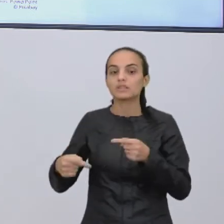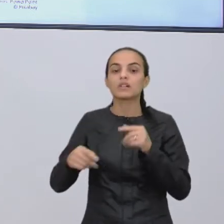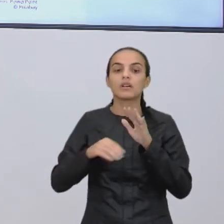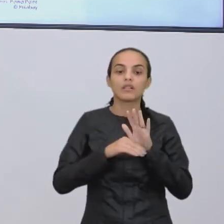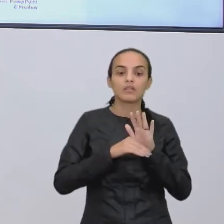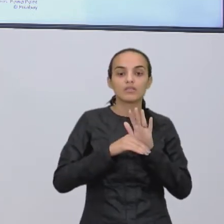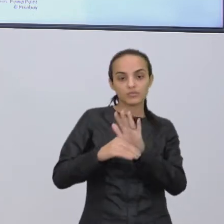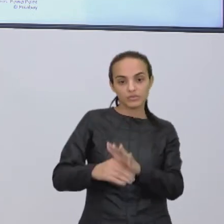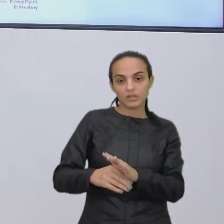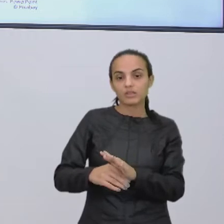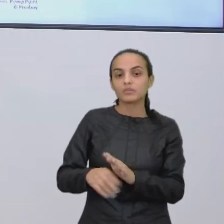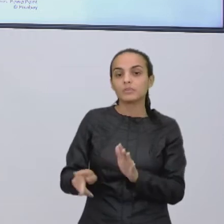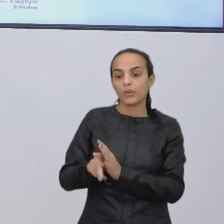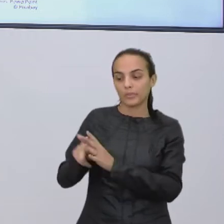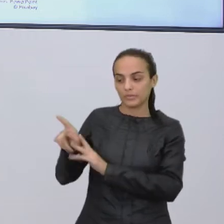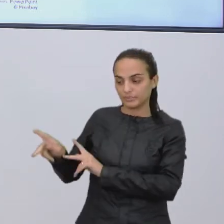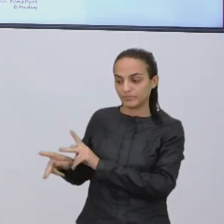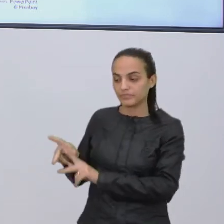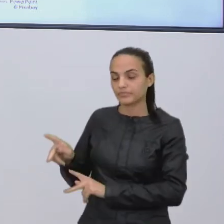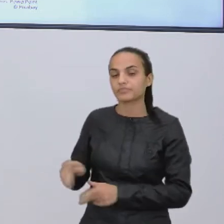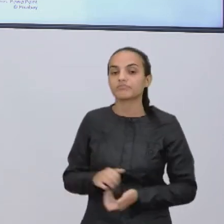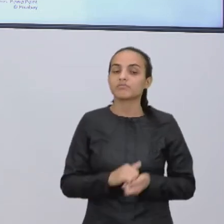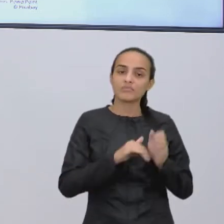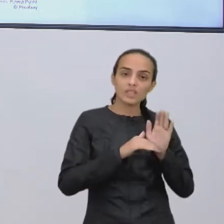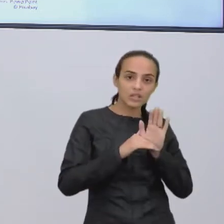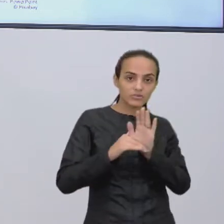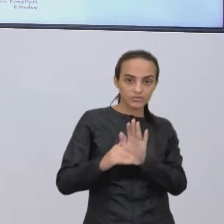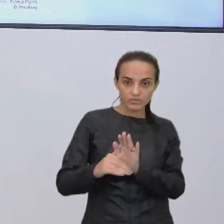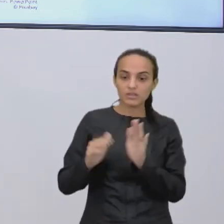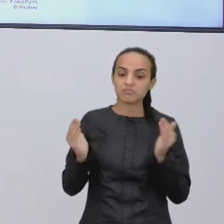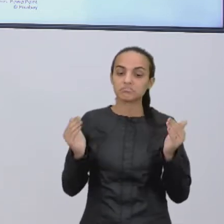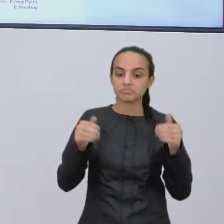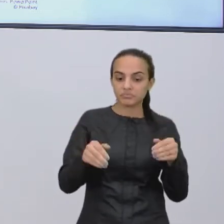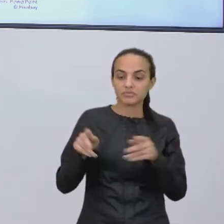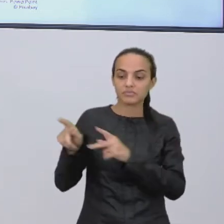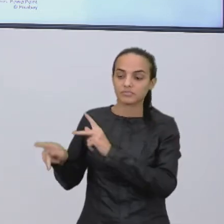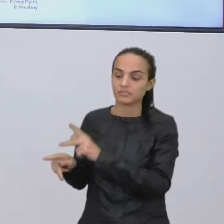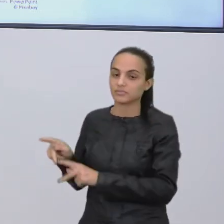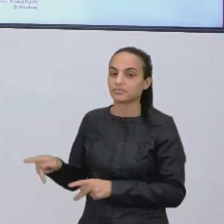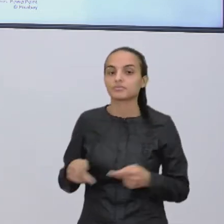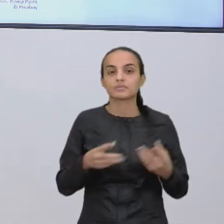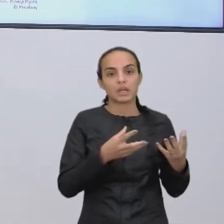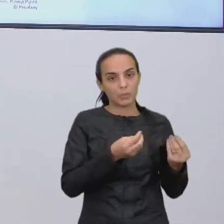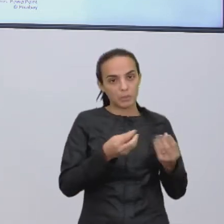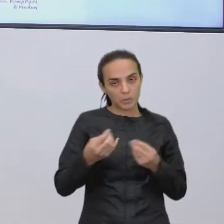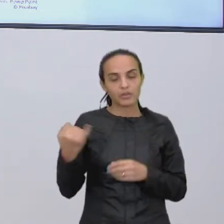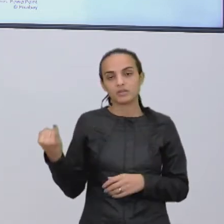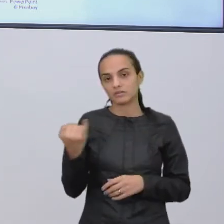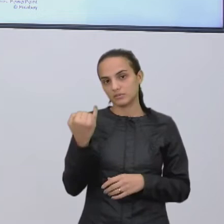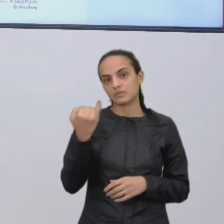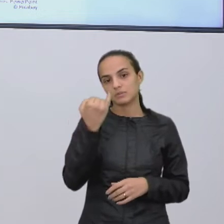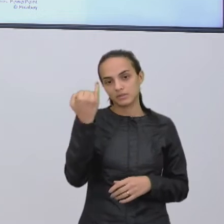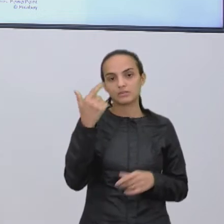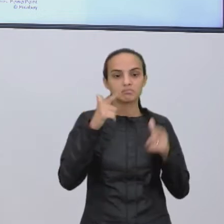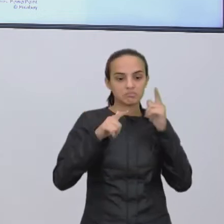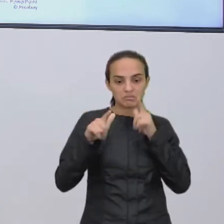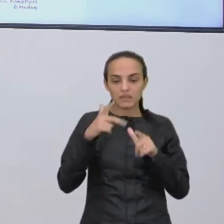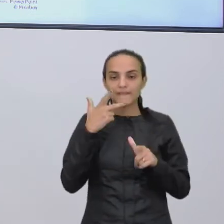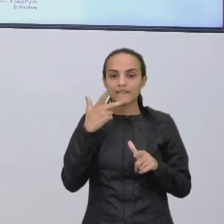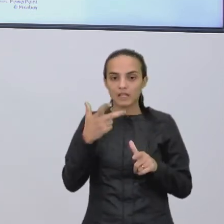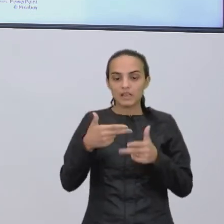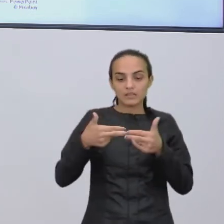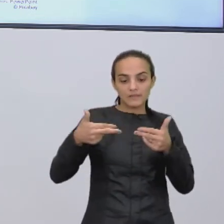aí para a população, em benefício da população. Então, muito importante. A gente conseguiria aí falar,